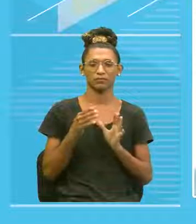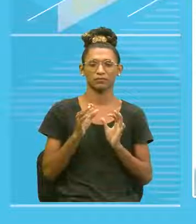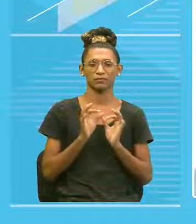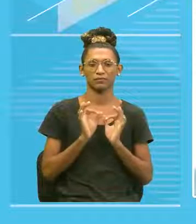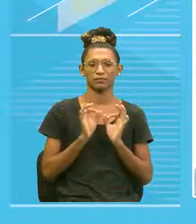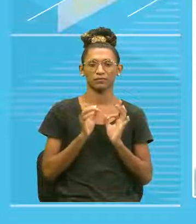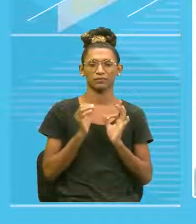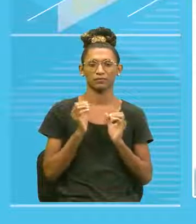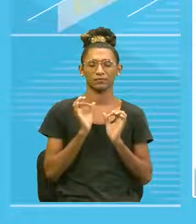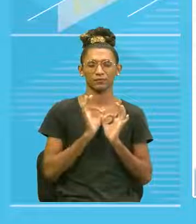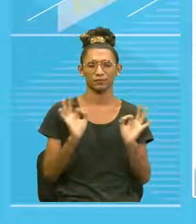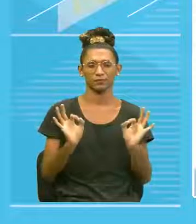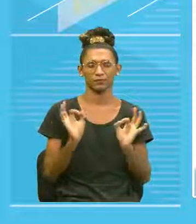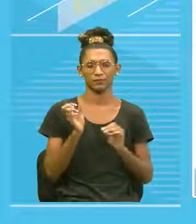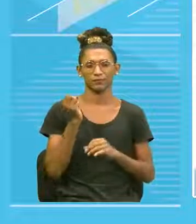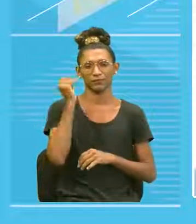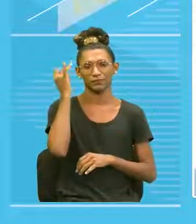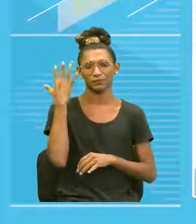óleo